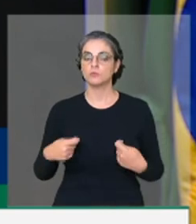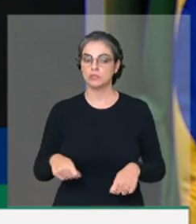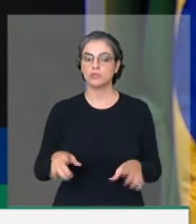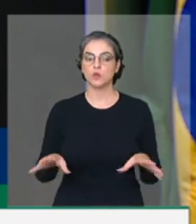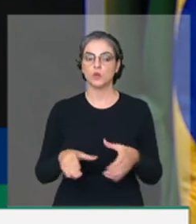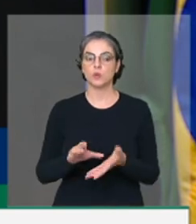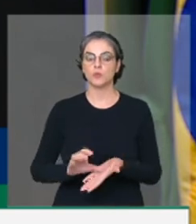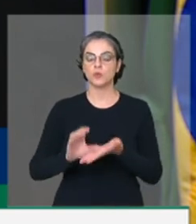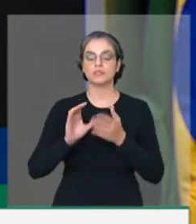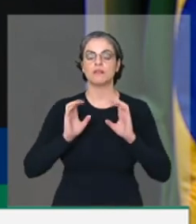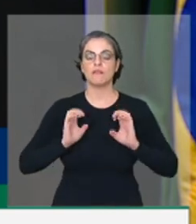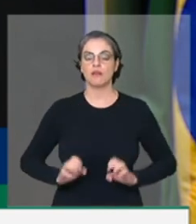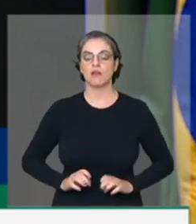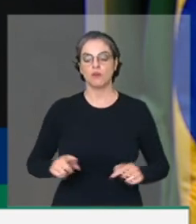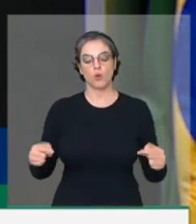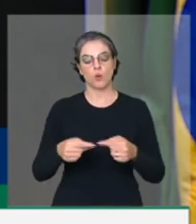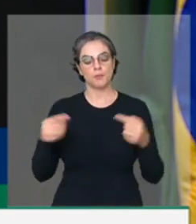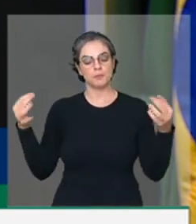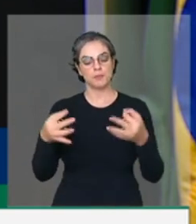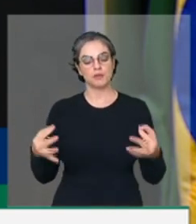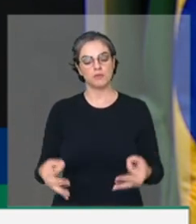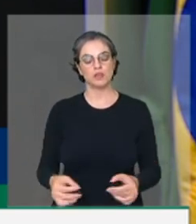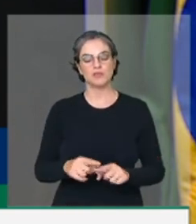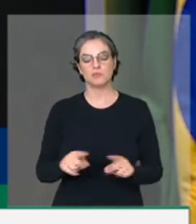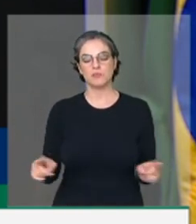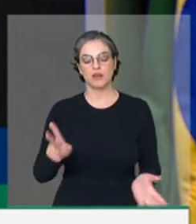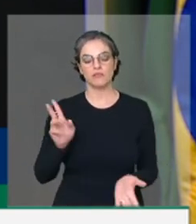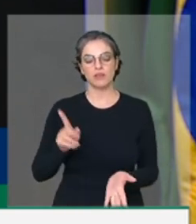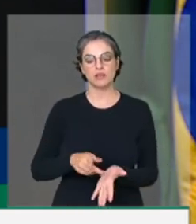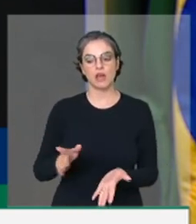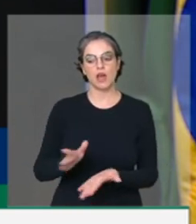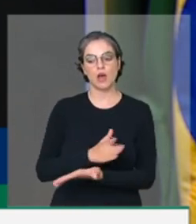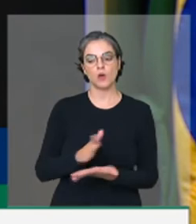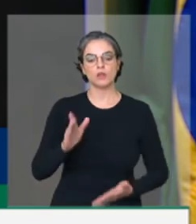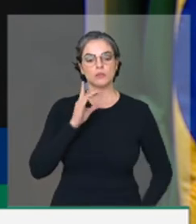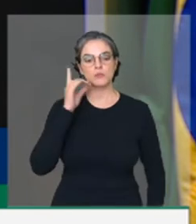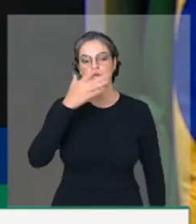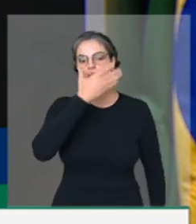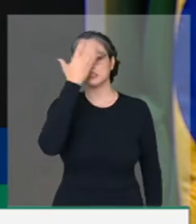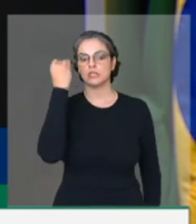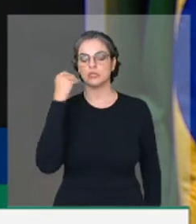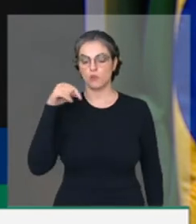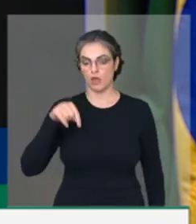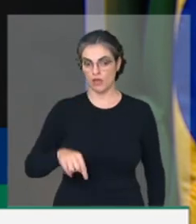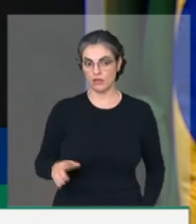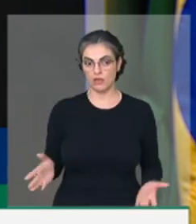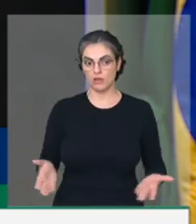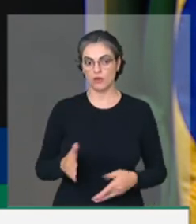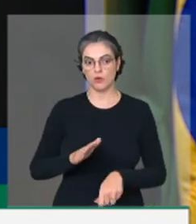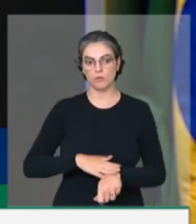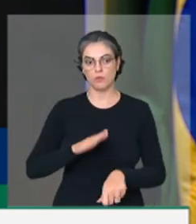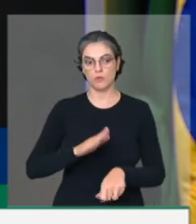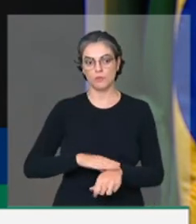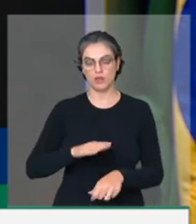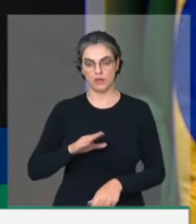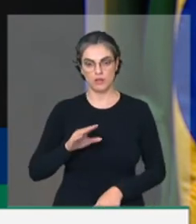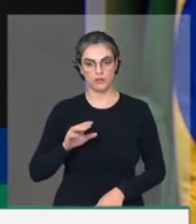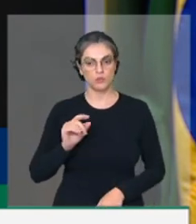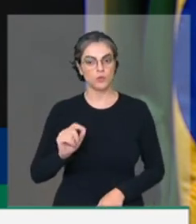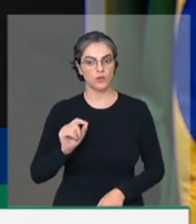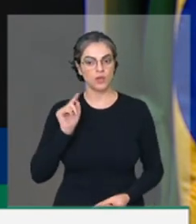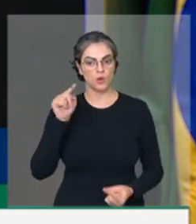discursos caberiam perfeitamente. Só que alguns parlamentares esqueceram que o julgamento, neste momento, deputada Carla Zambelli, é